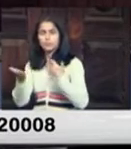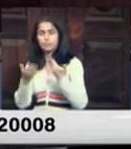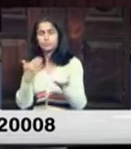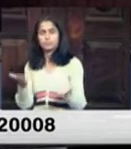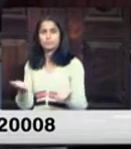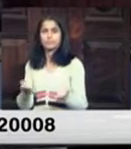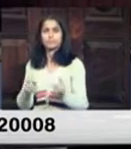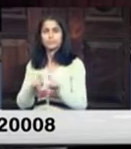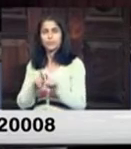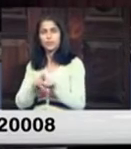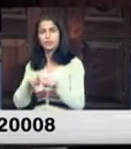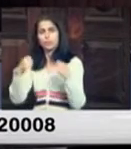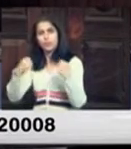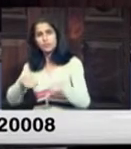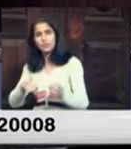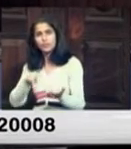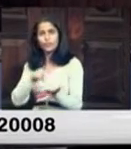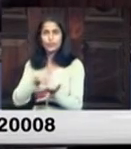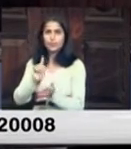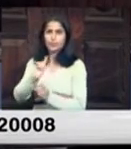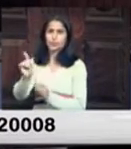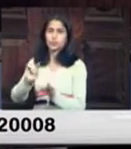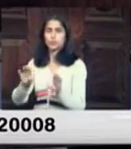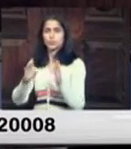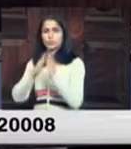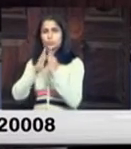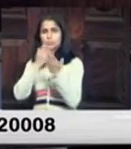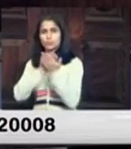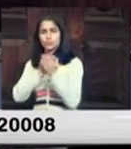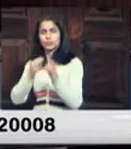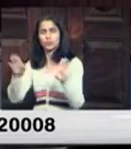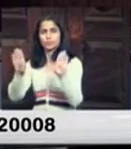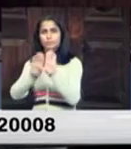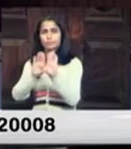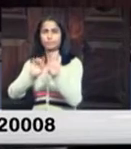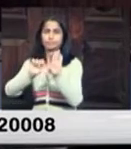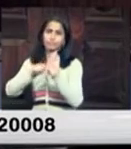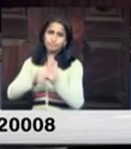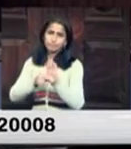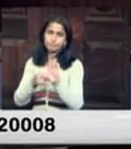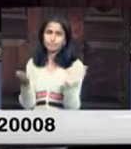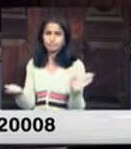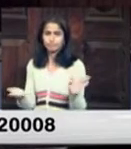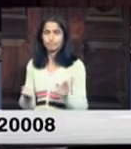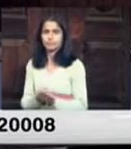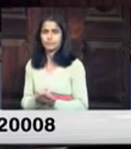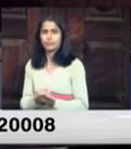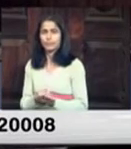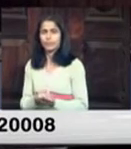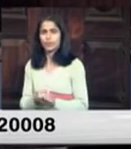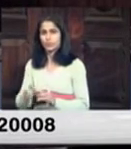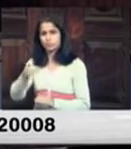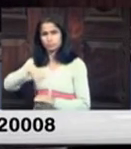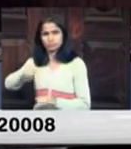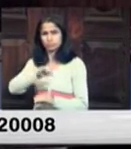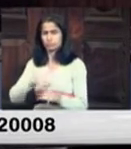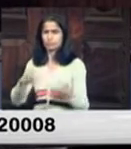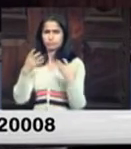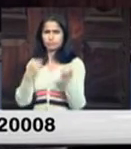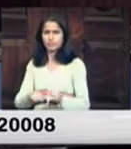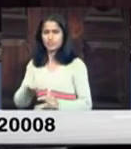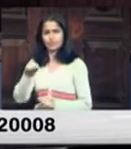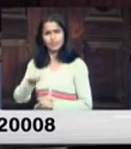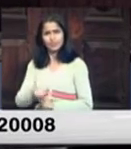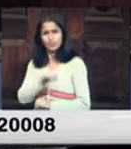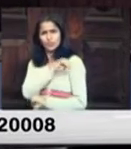perspectiva, a eventual necessidade de fechar aquela turma, de fechar aquele turno, eventualmente fechar aquela escola. Nós não aceitamos que o Rio de